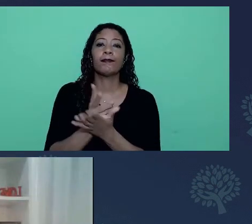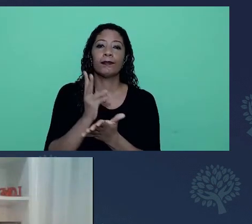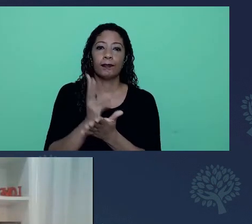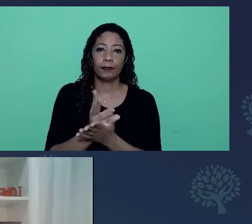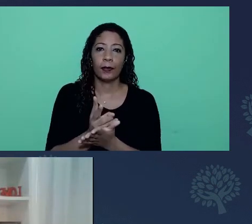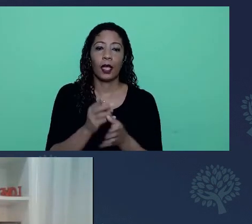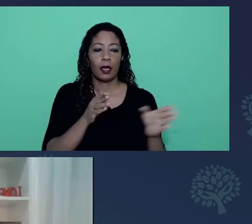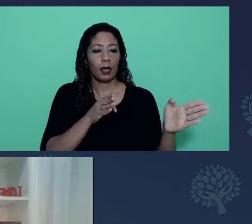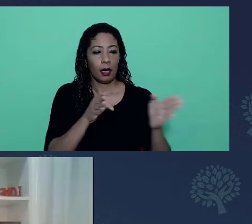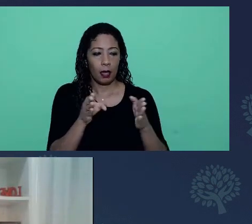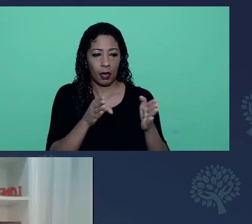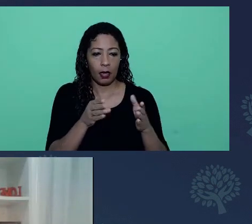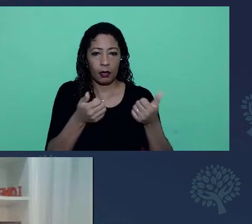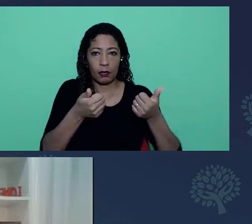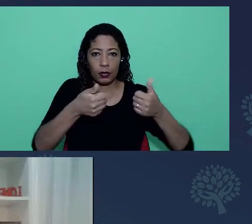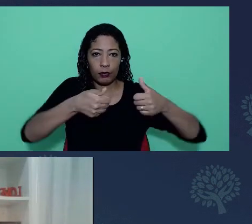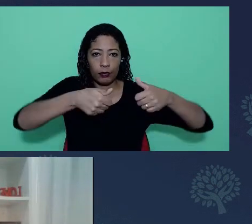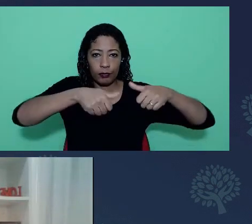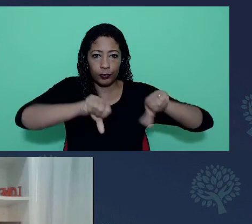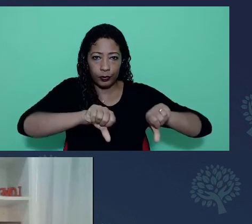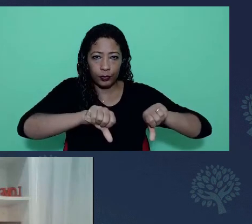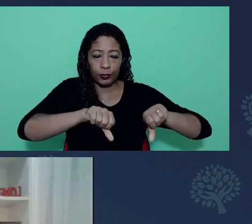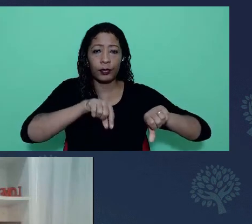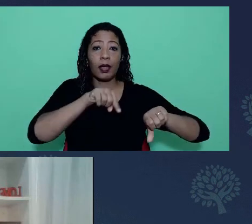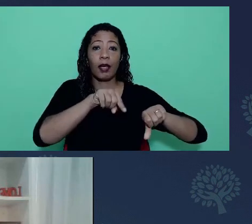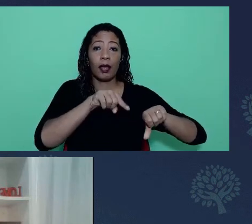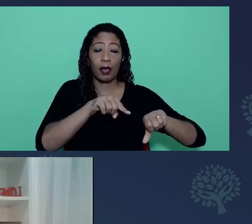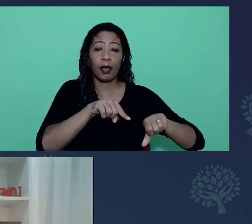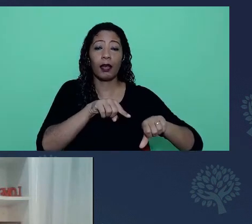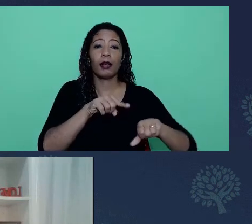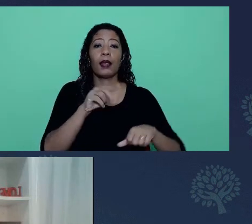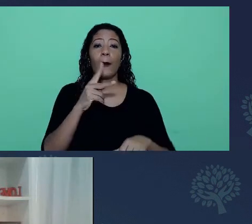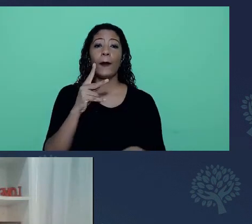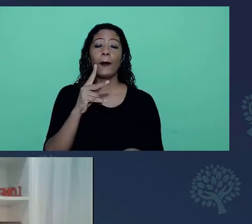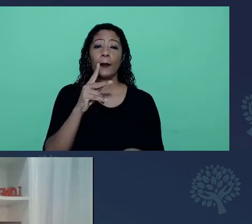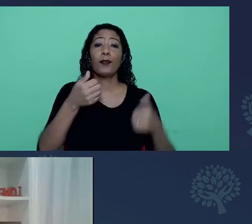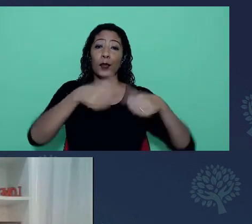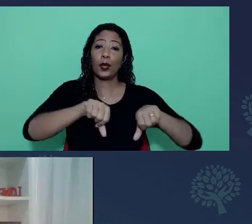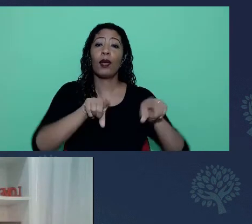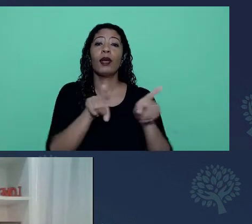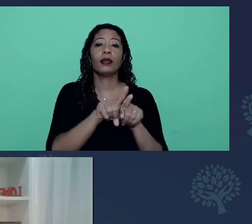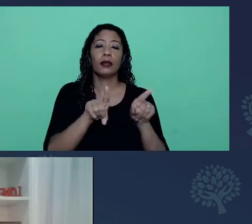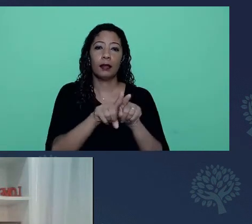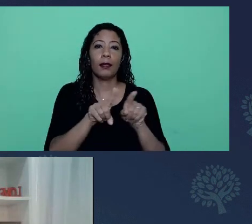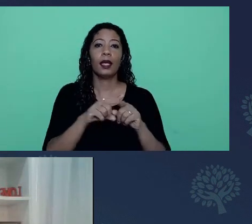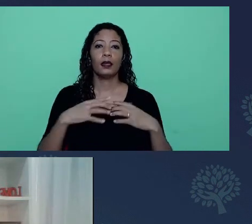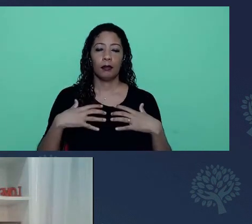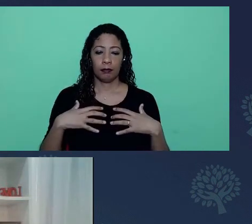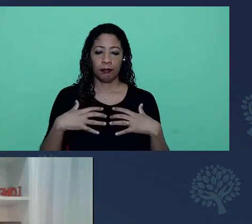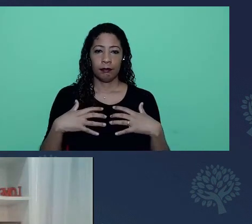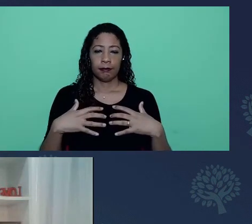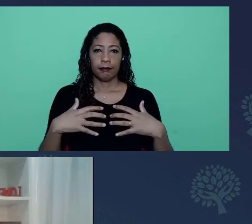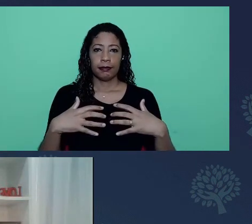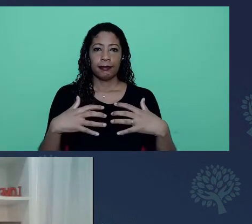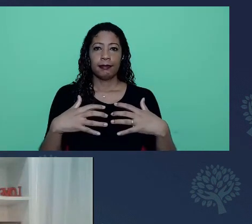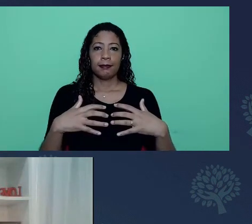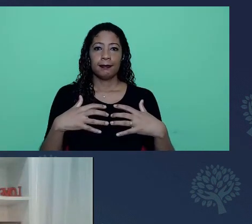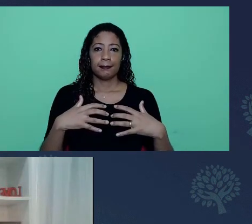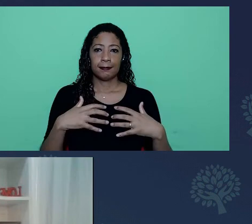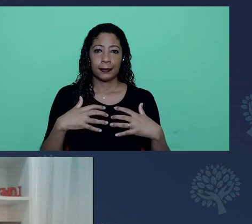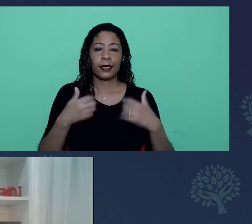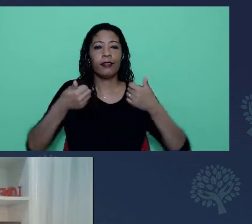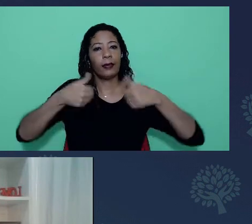crises, esse espessamento só piora, e isso faz com que a função do pulmonar